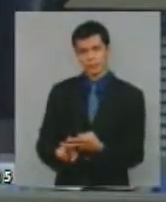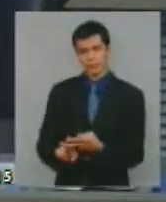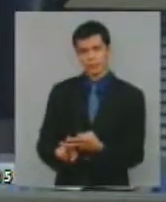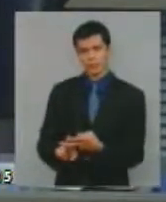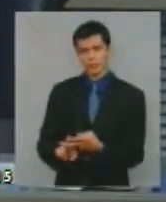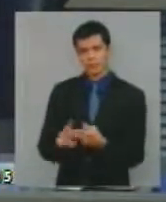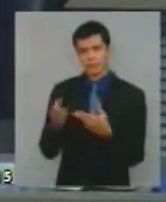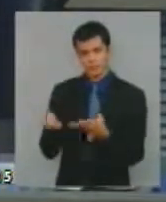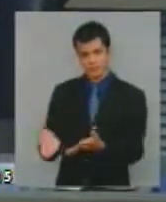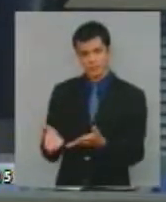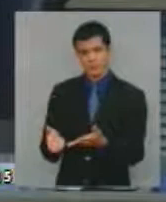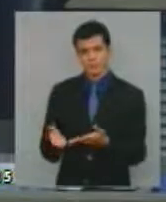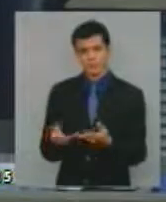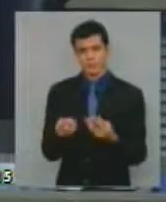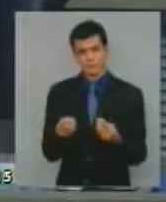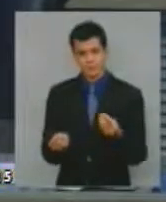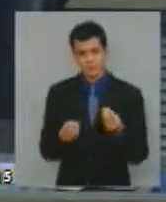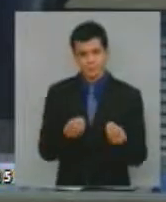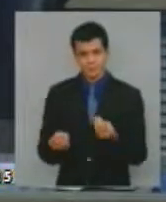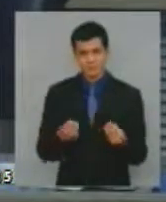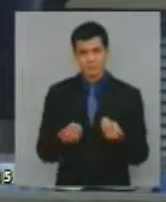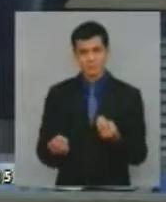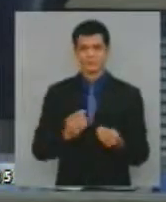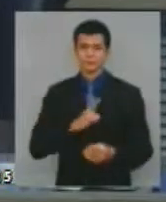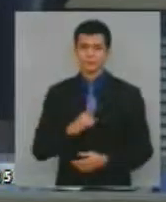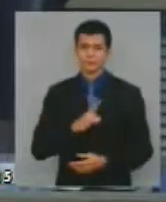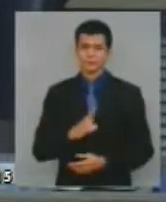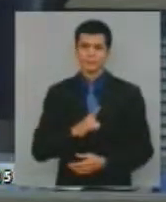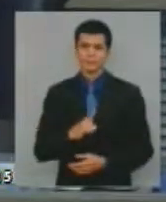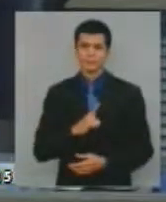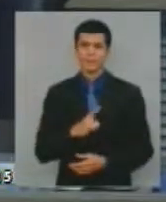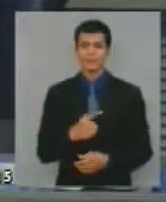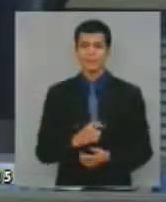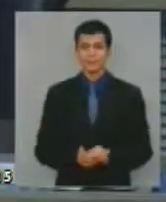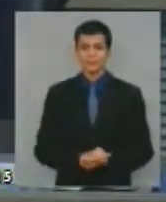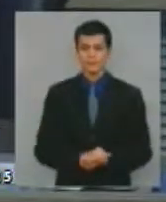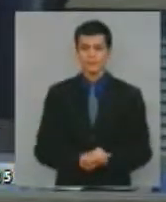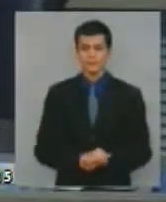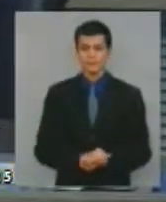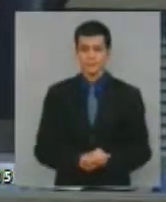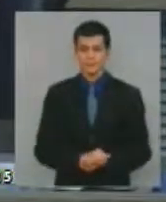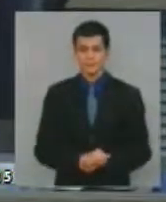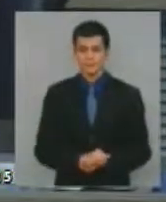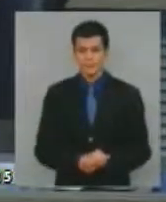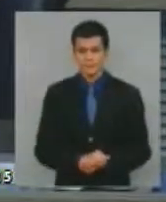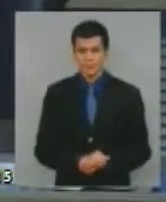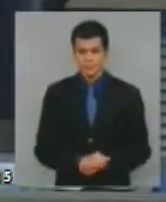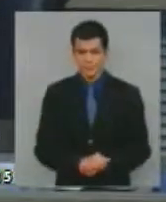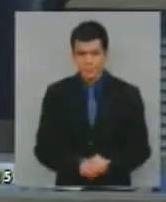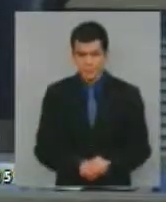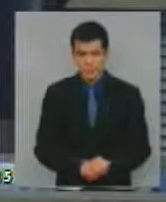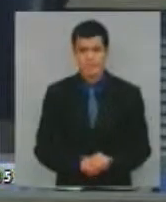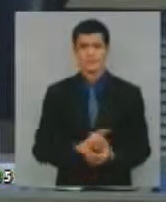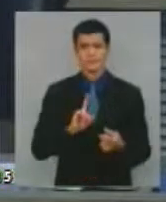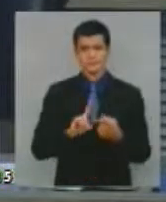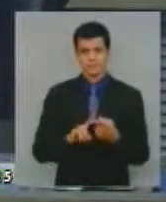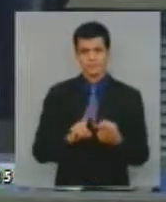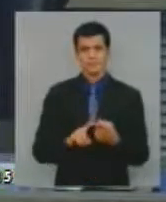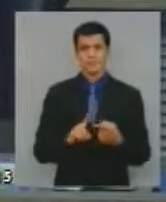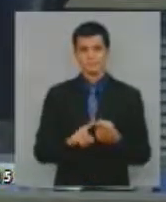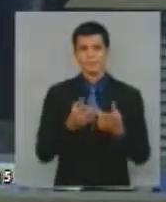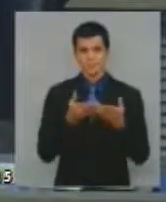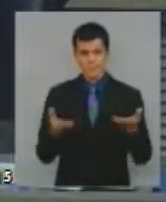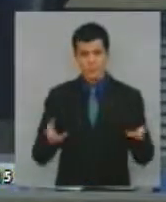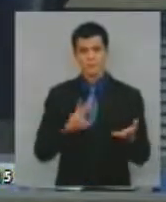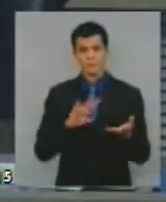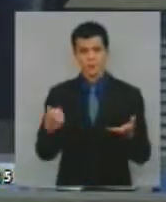muito prazer de ter Vossa Excelência como membro, vai... E eu tenho muita alegria de estar sob o seu presidente. Eu já sei de que vai ter um